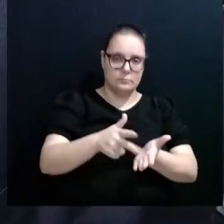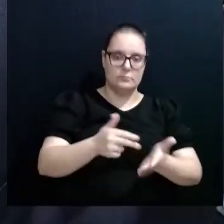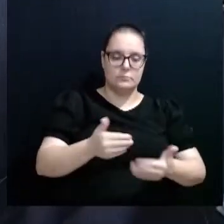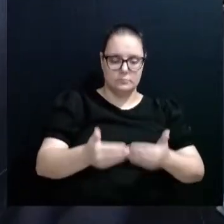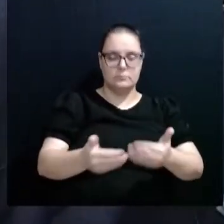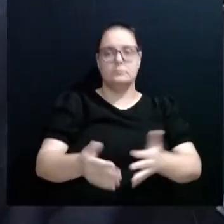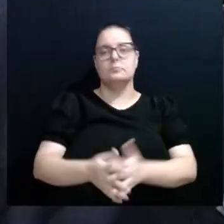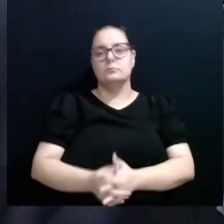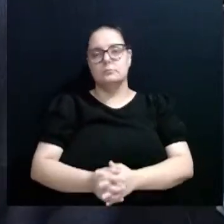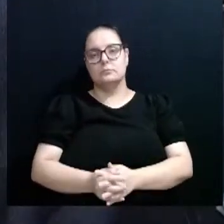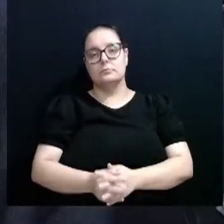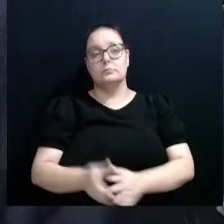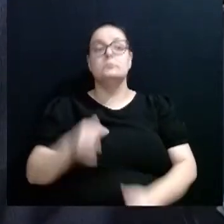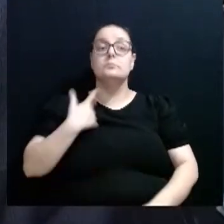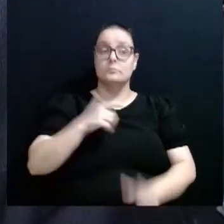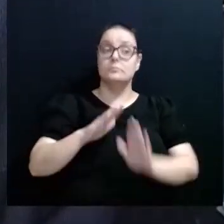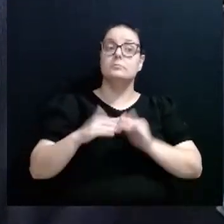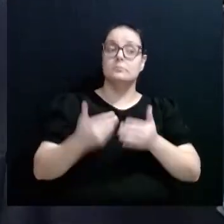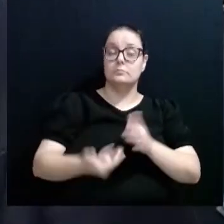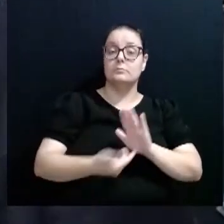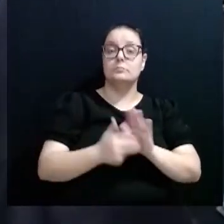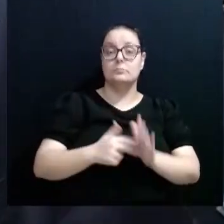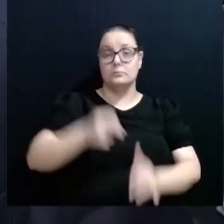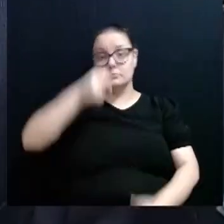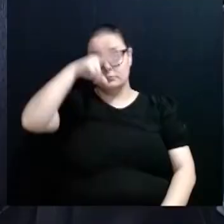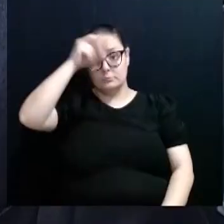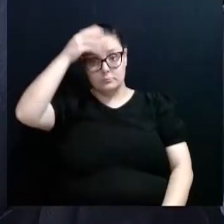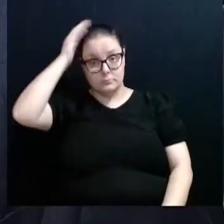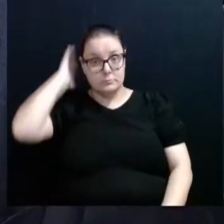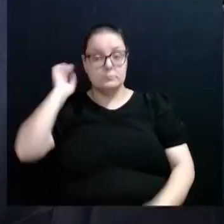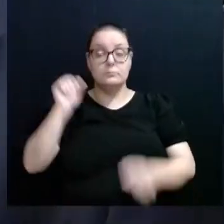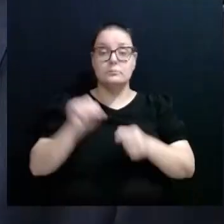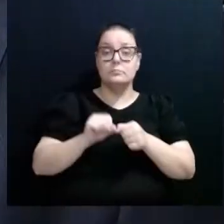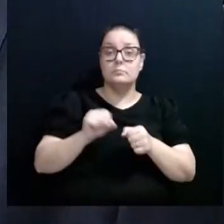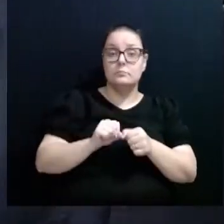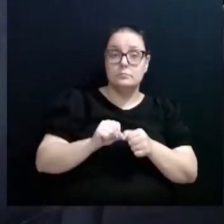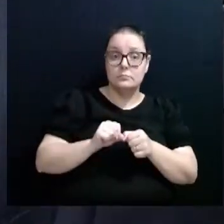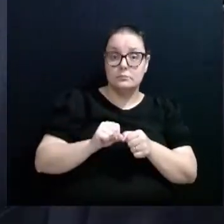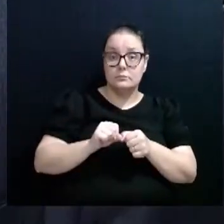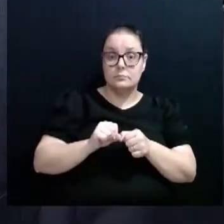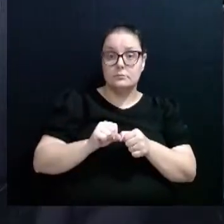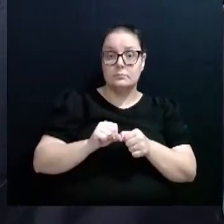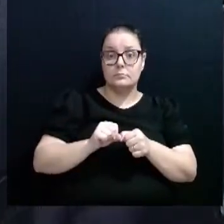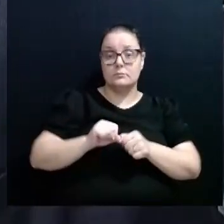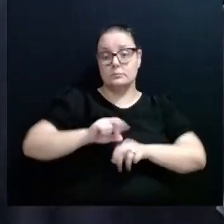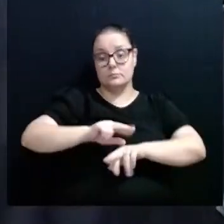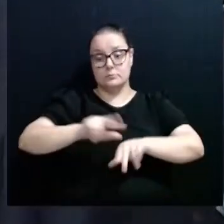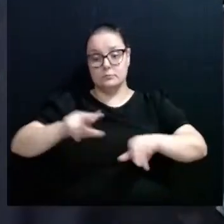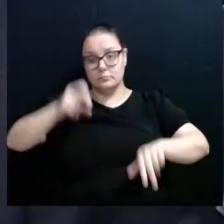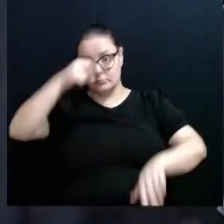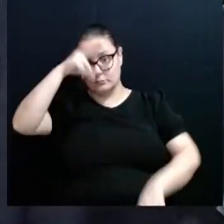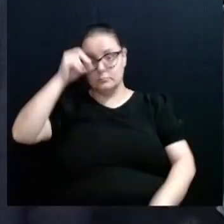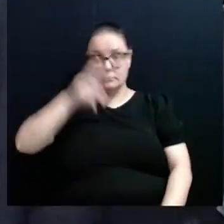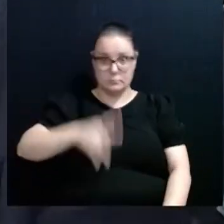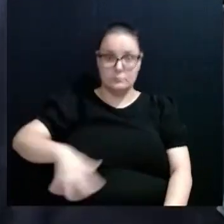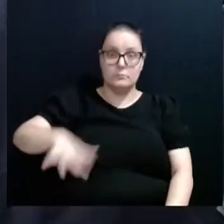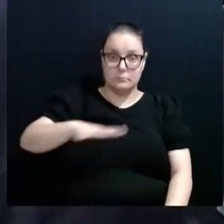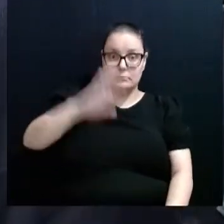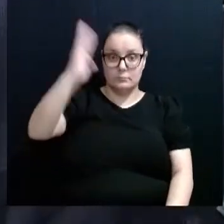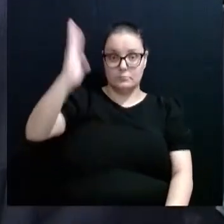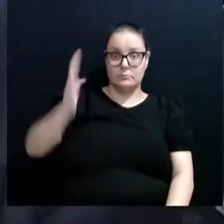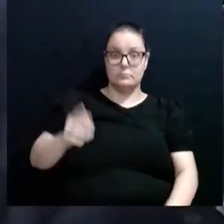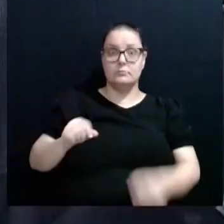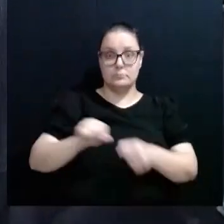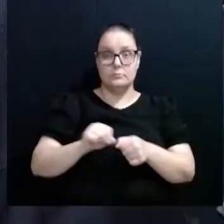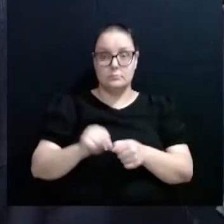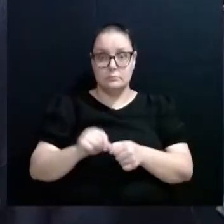Então, nosso requerimento é no sentido do prefeito Dario Saad fazer com que, como muitos prefeitos já aqui da região e do Brasil fizeram, que